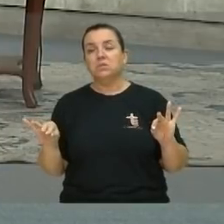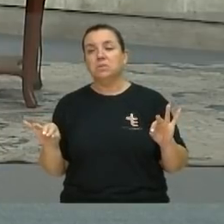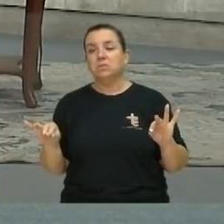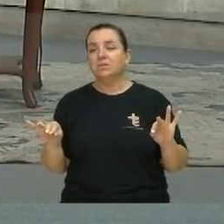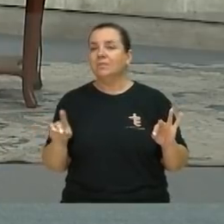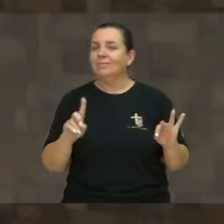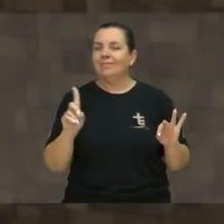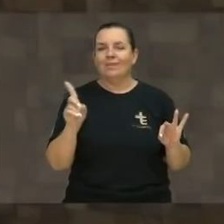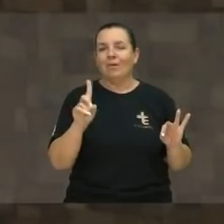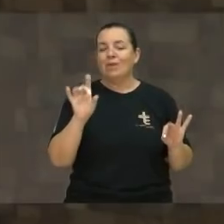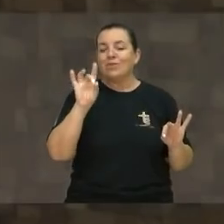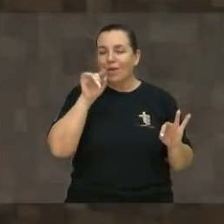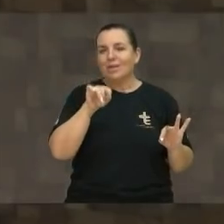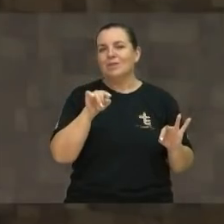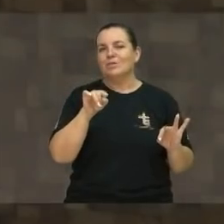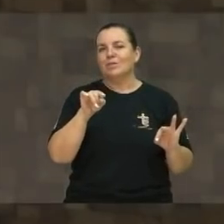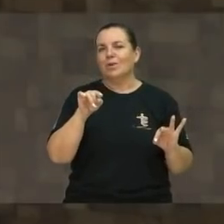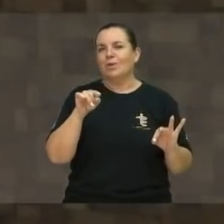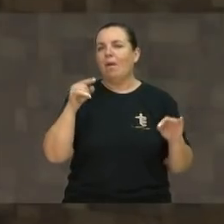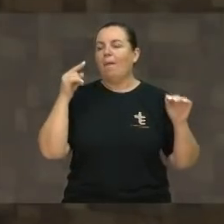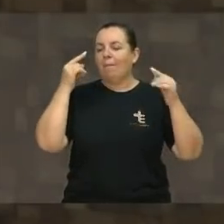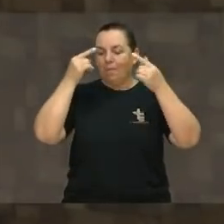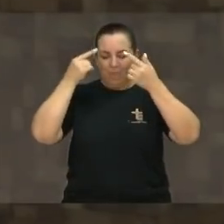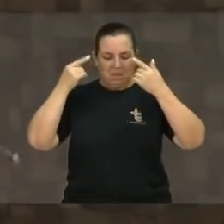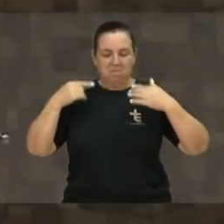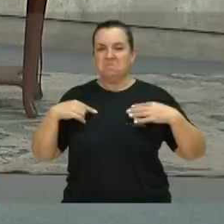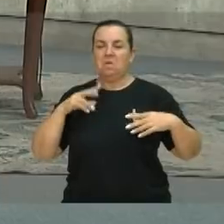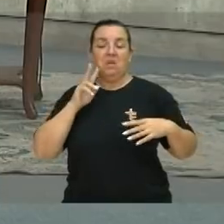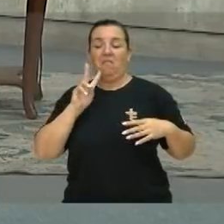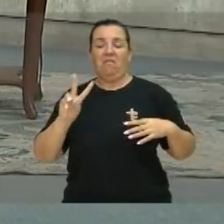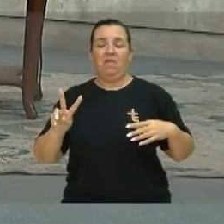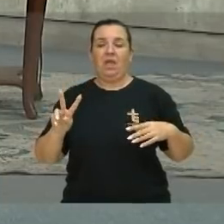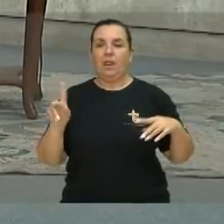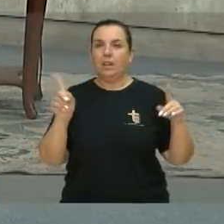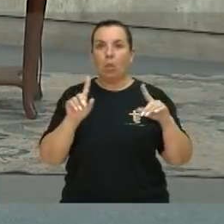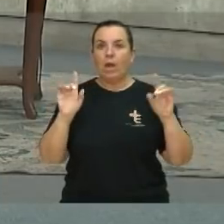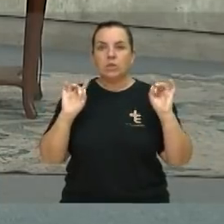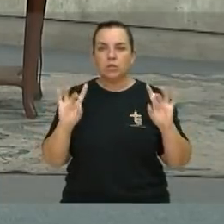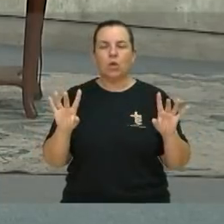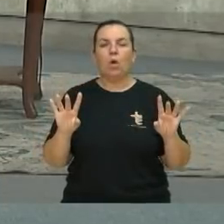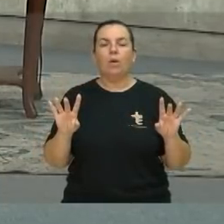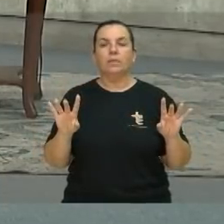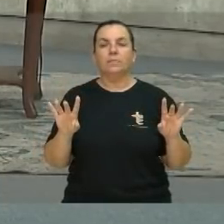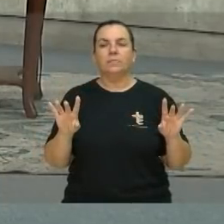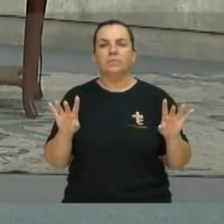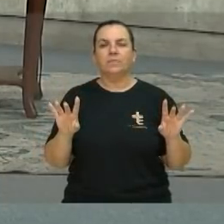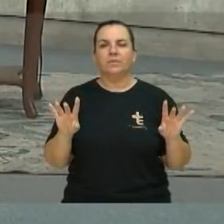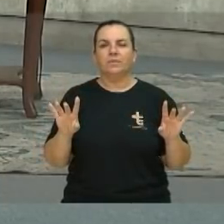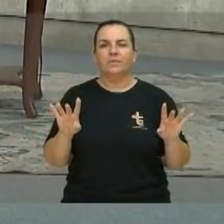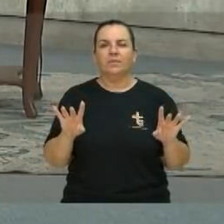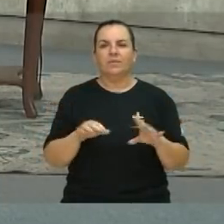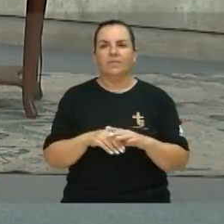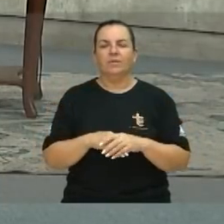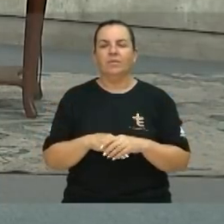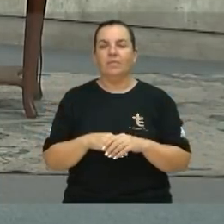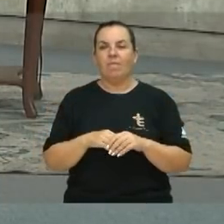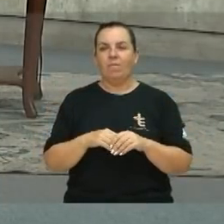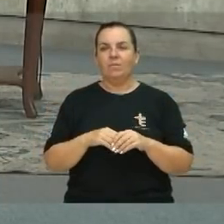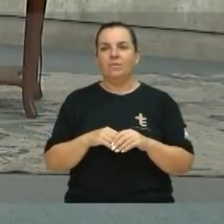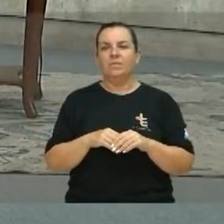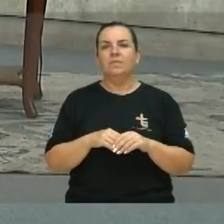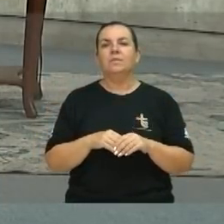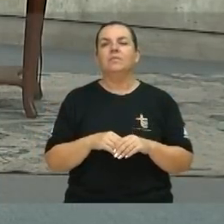e humildade não não é para aparências não é apenas uma gestualidade simbólica a